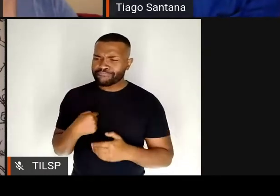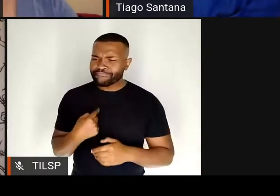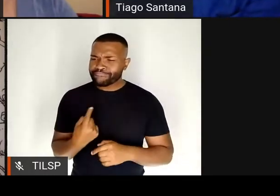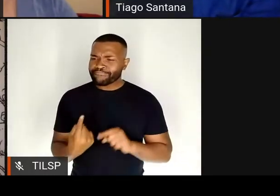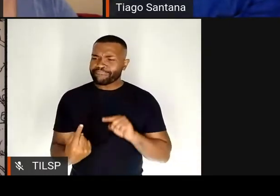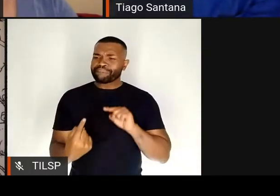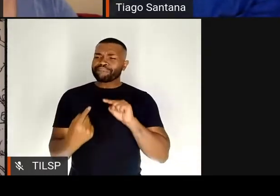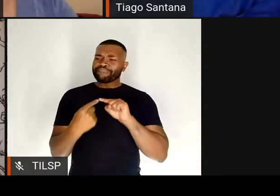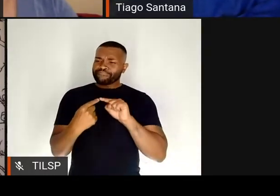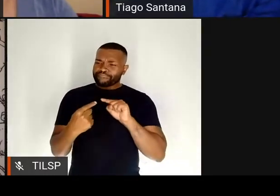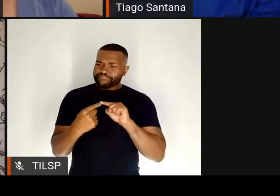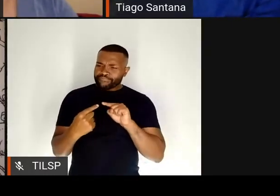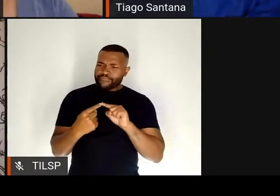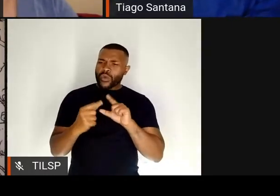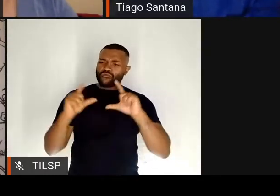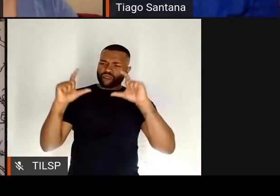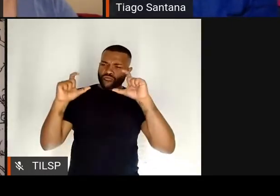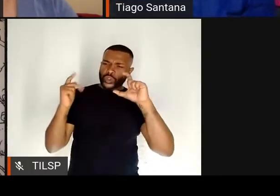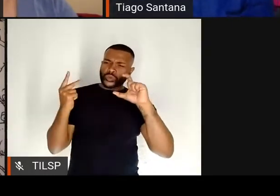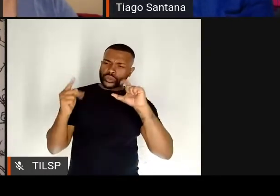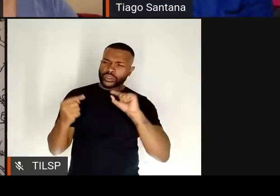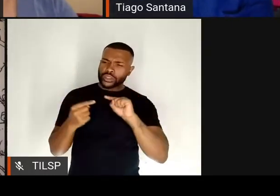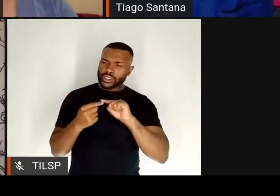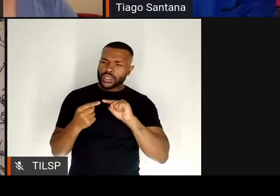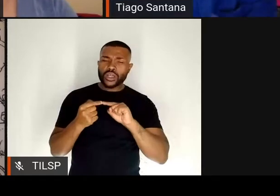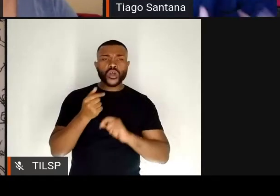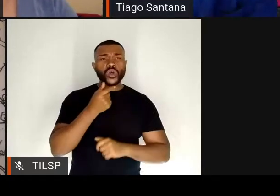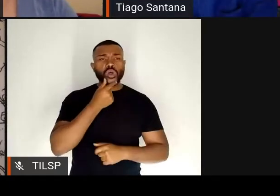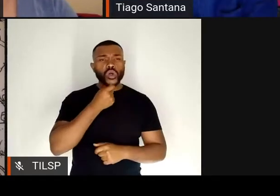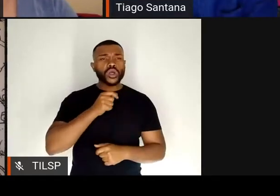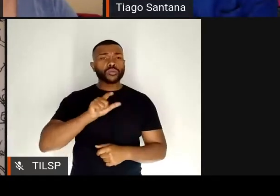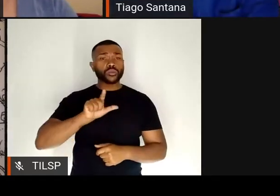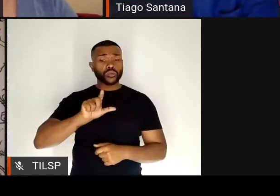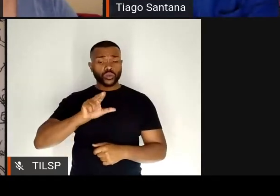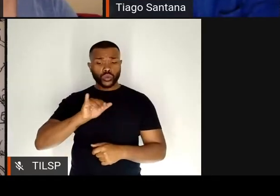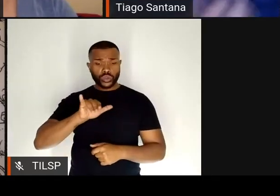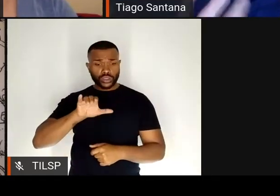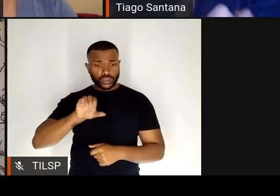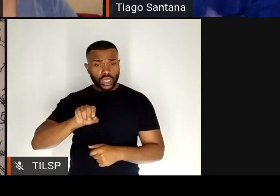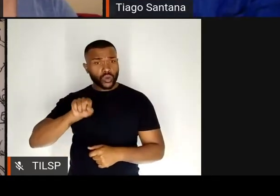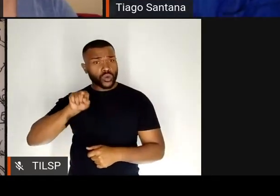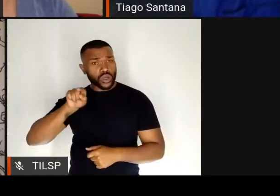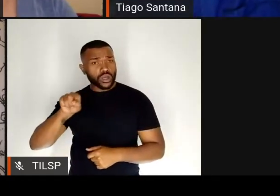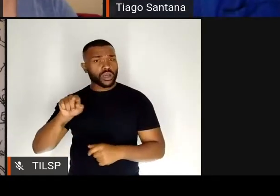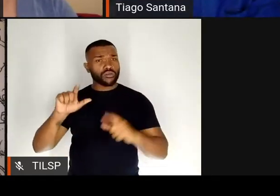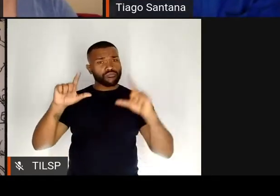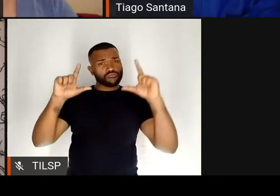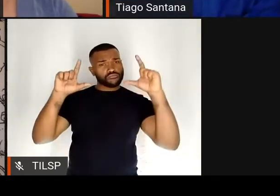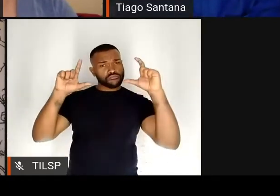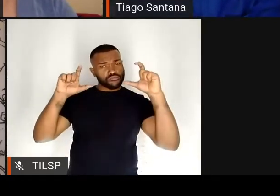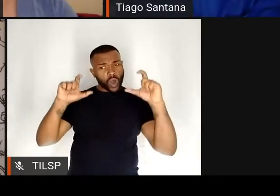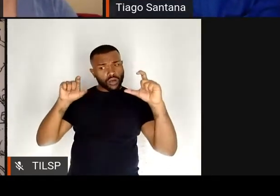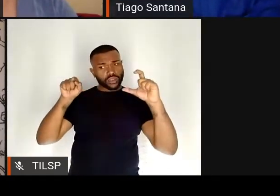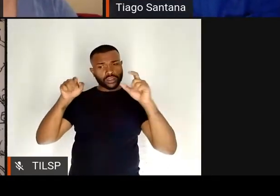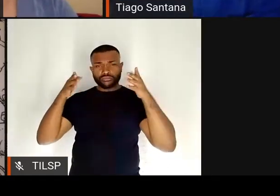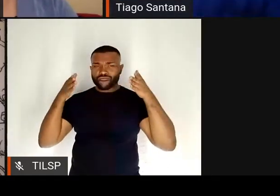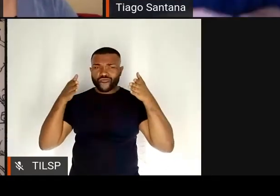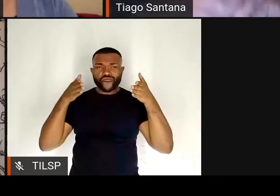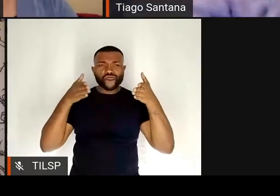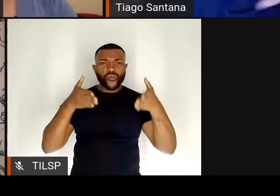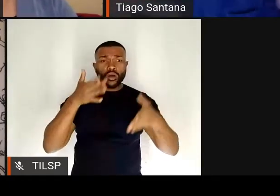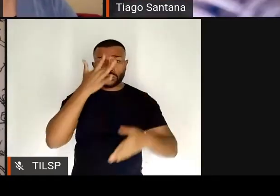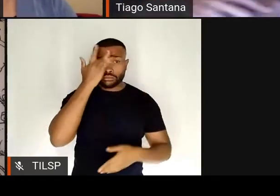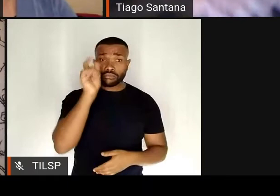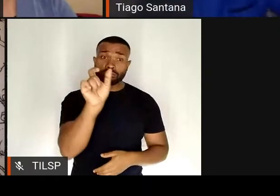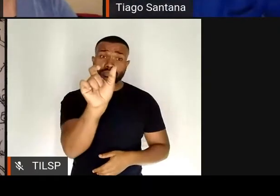porque o Luciano é um homem, um fotógrafo, um autor, onde tinha um homem na centralidade da sua obra, né? Eu acho que,